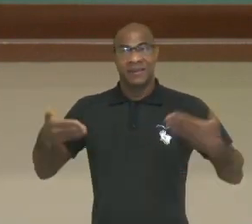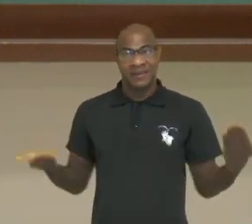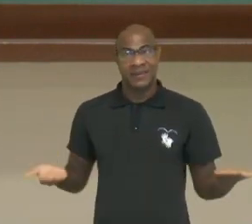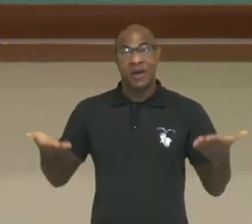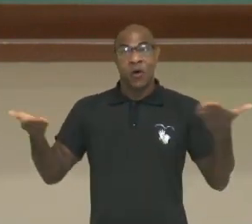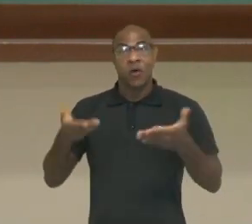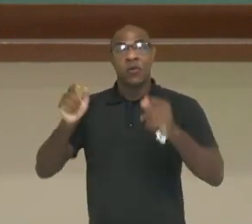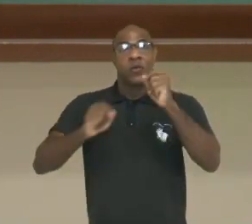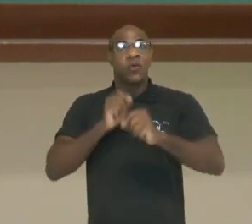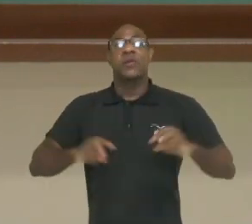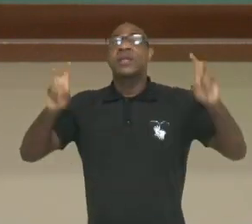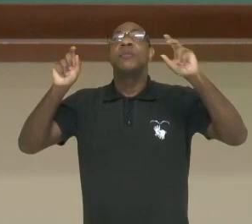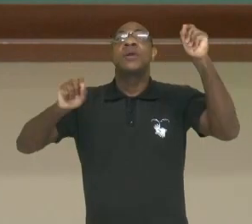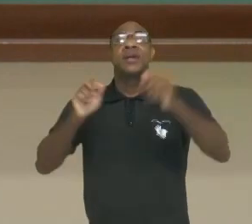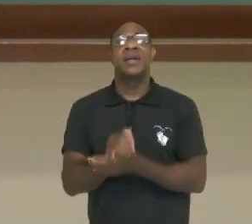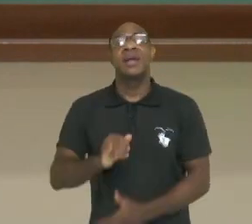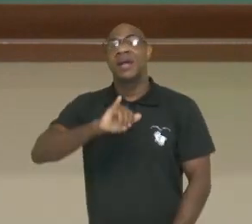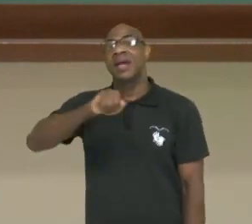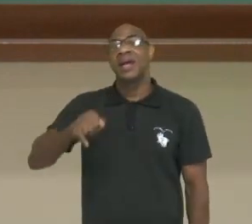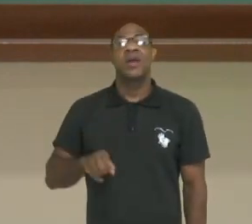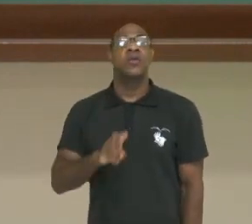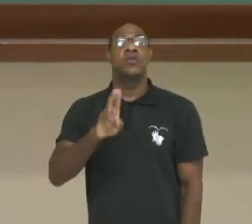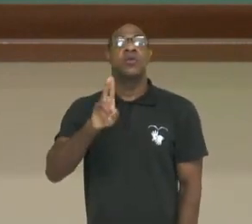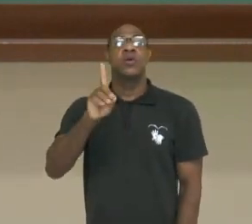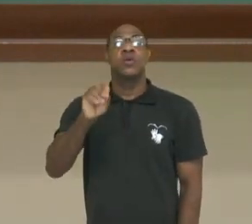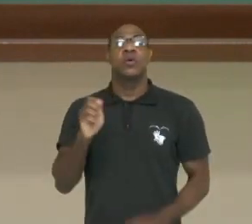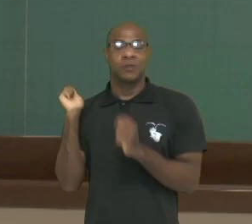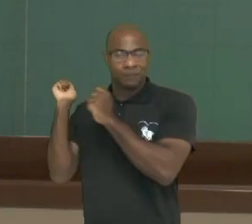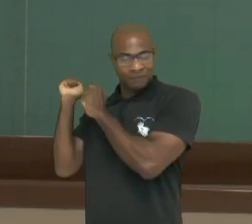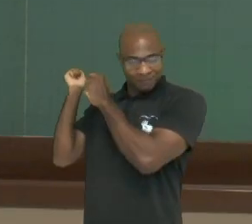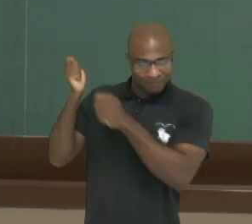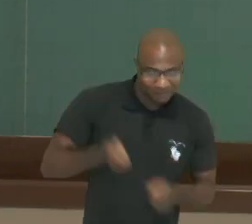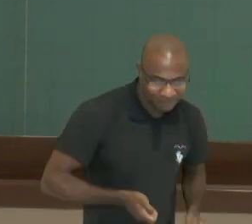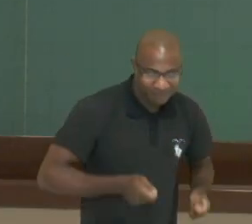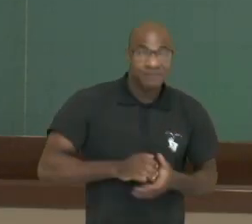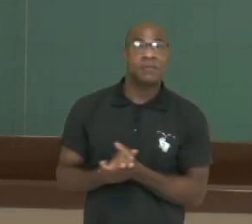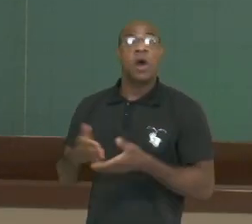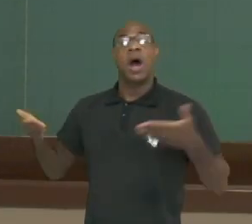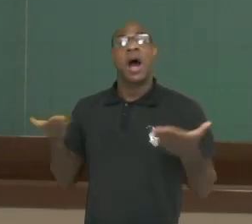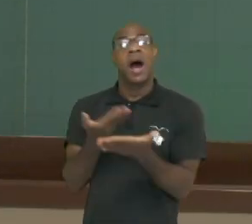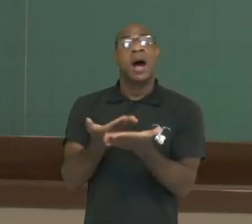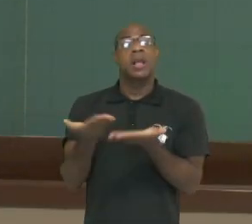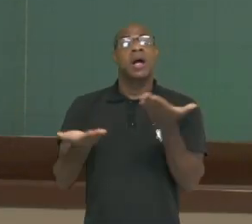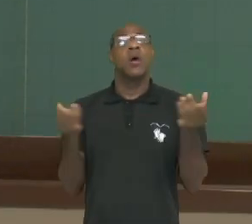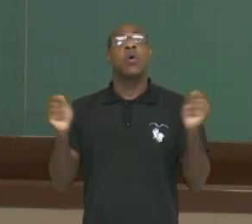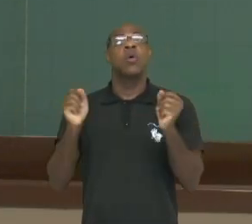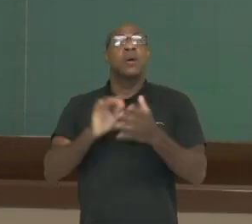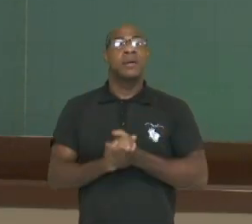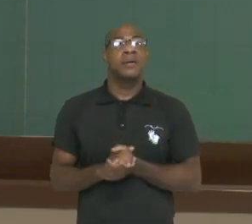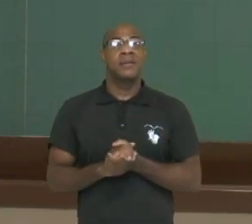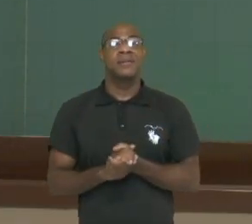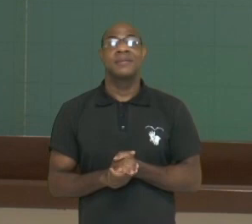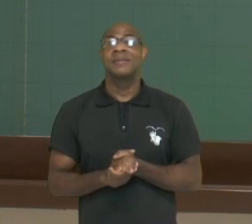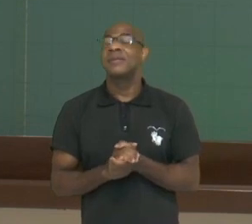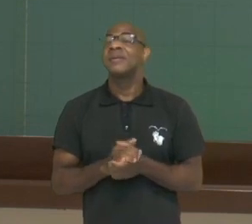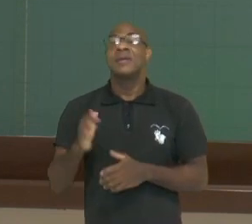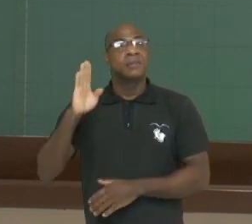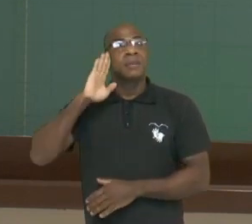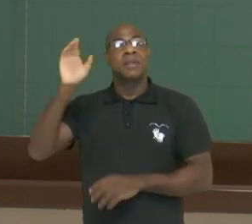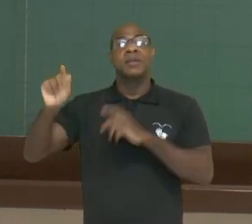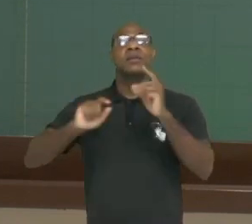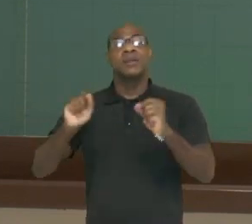hoje vamos falar sobre o judô. Nossa aula de hoje vai tratar dos